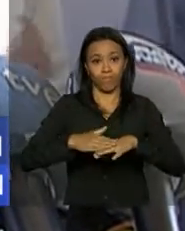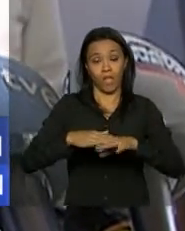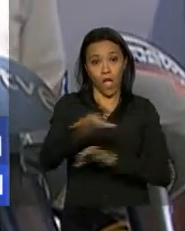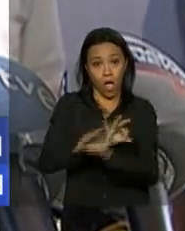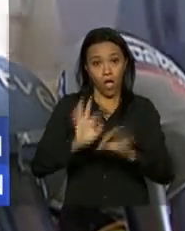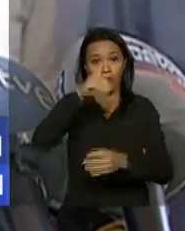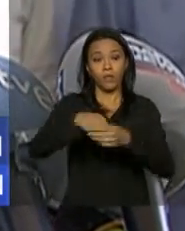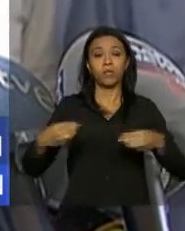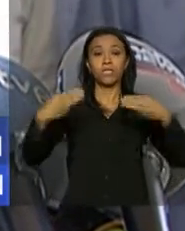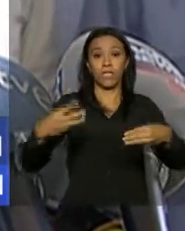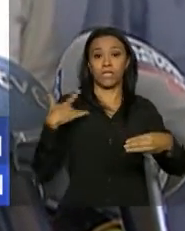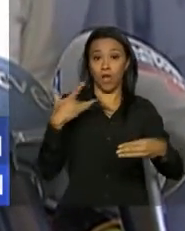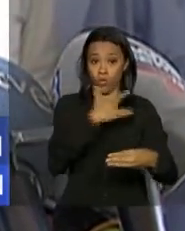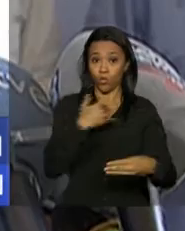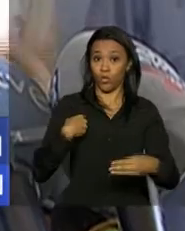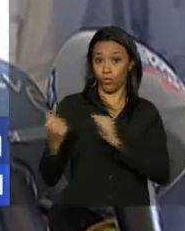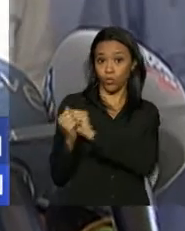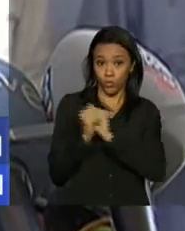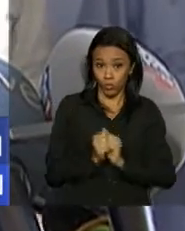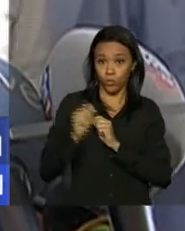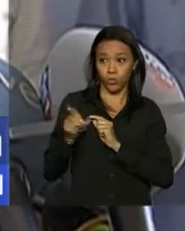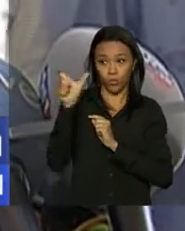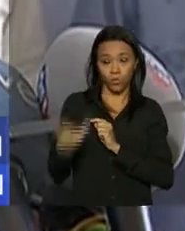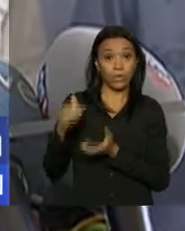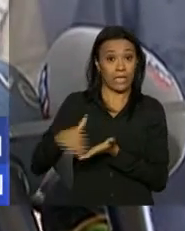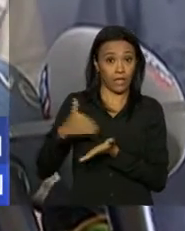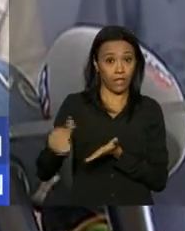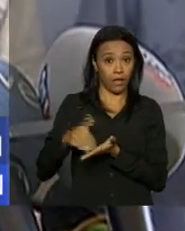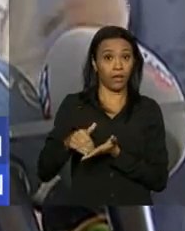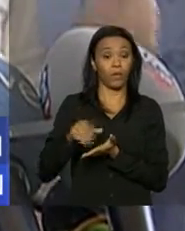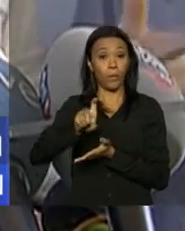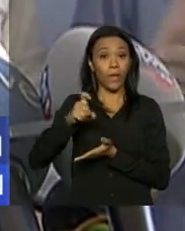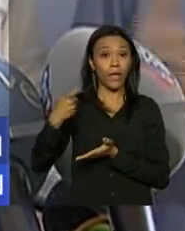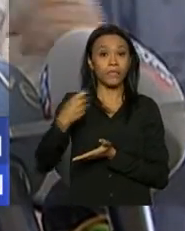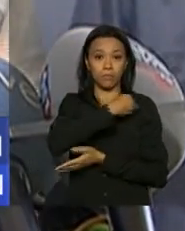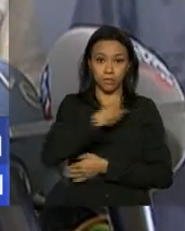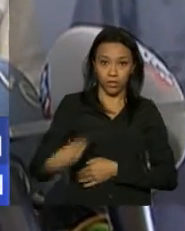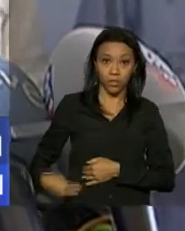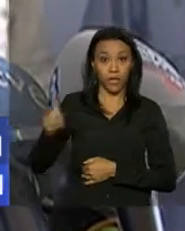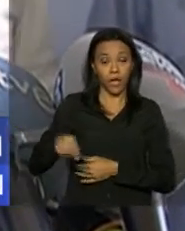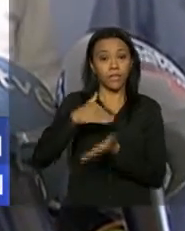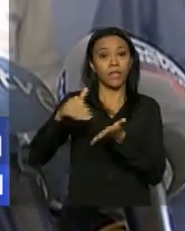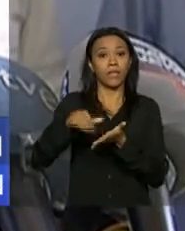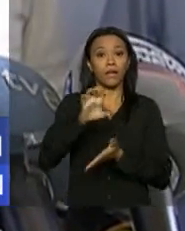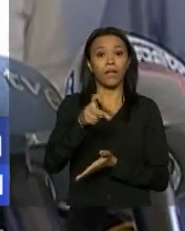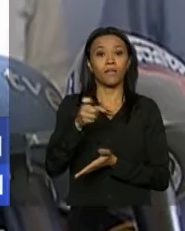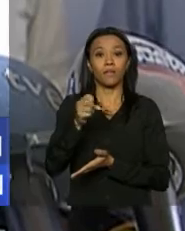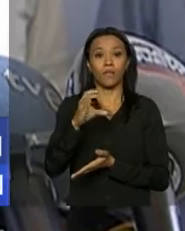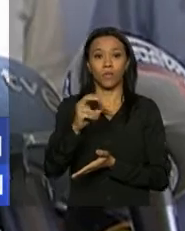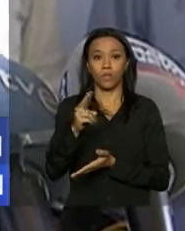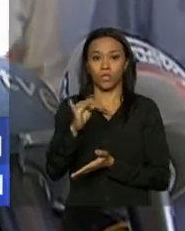aqui, inclusive, com o secretário executivo, o ex-ministro Agenor, secretário executivo do Ministério da